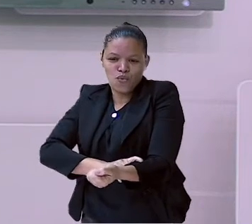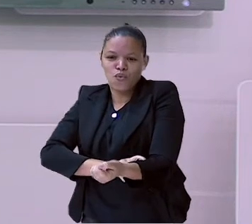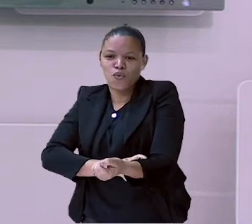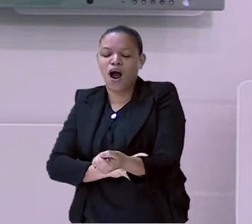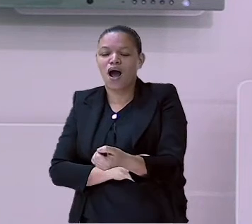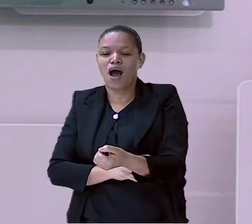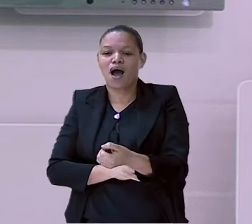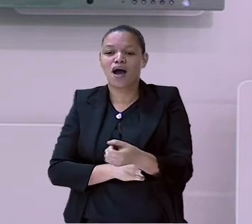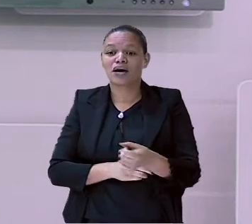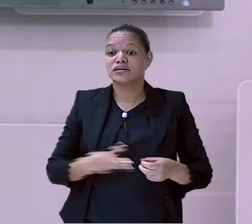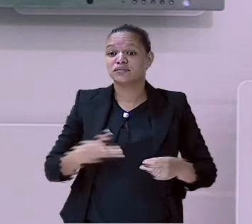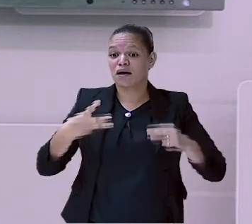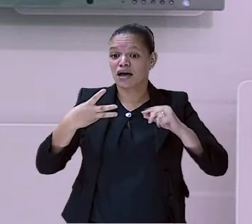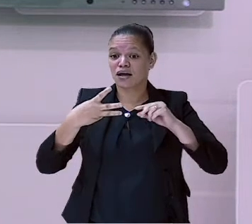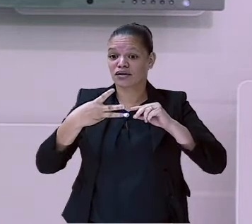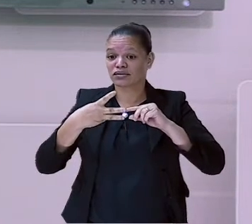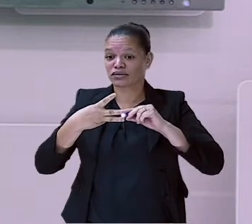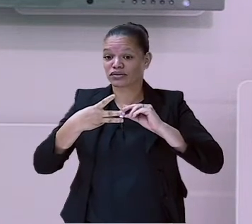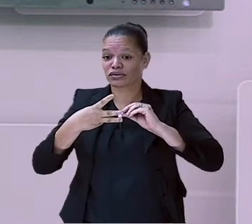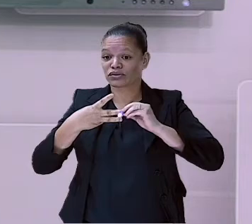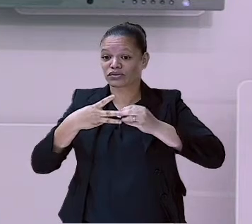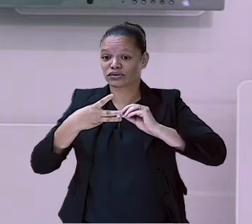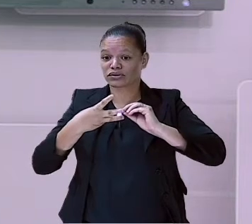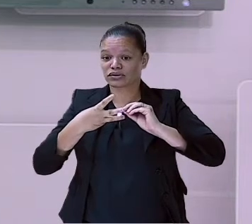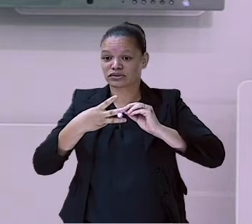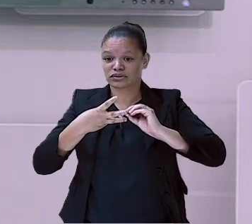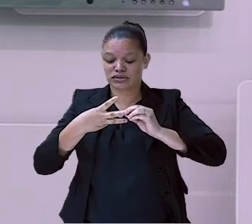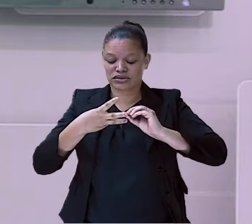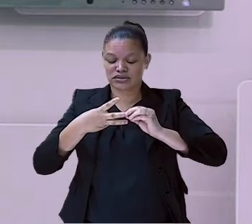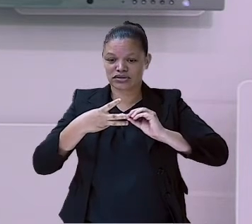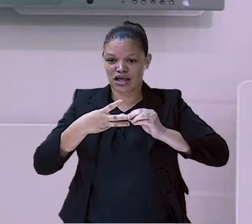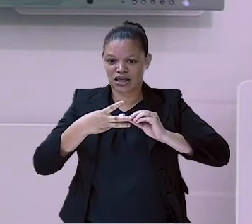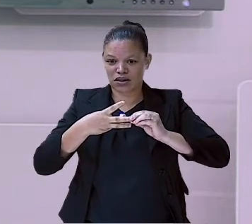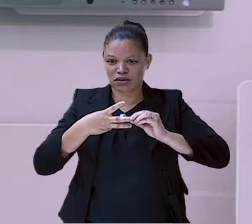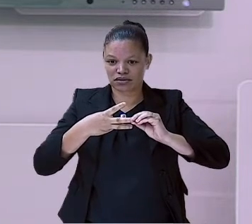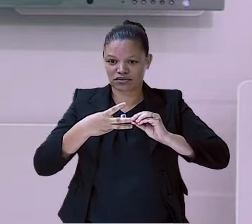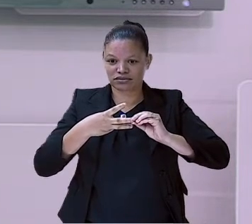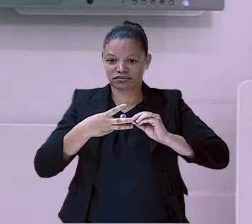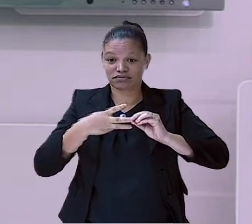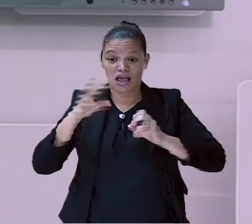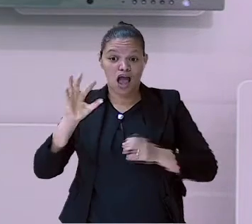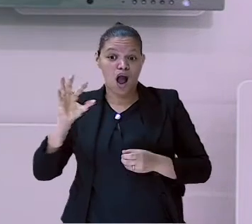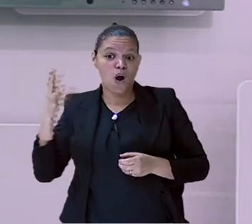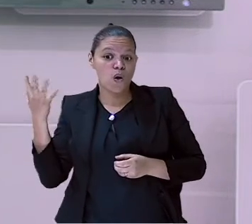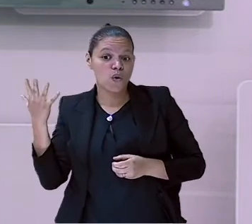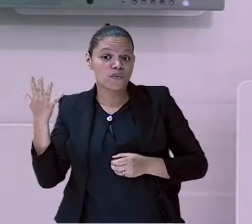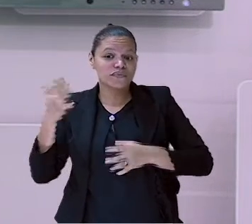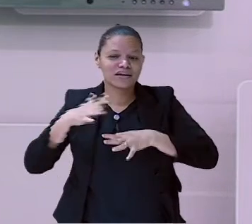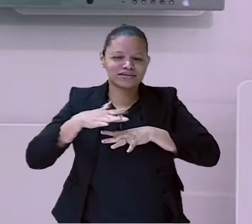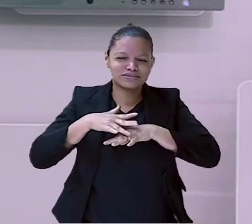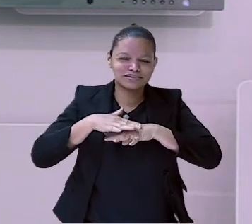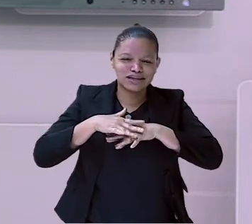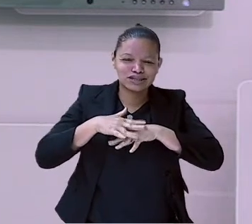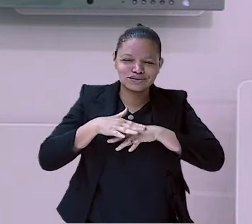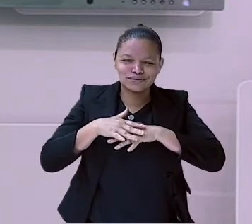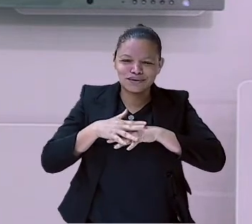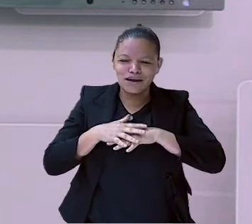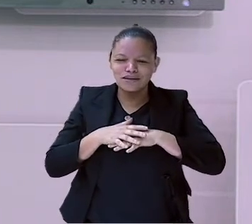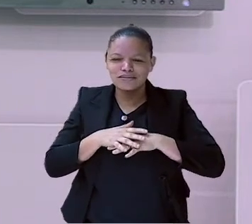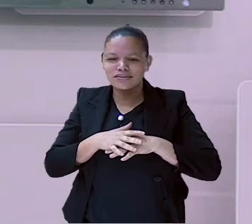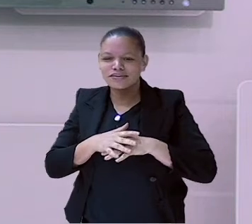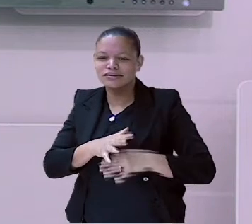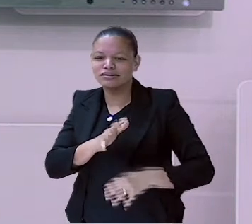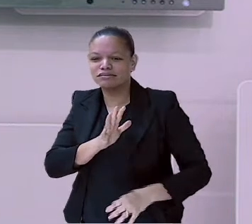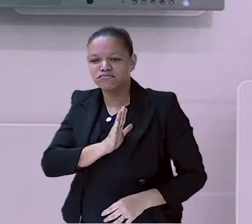doenças cardiovasculares, tá? Então, o colesterol alto vem